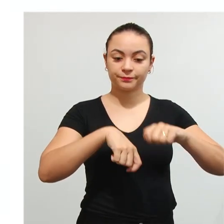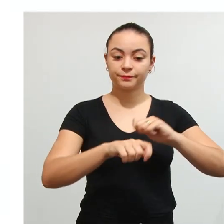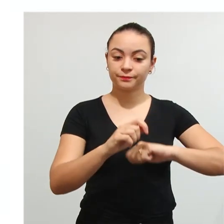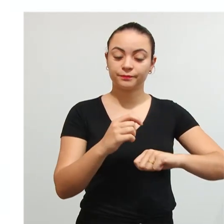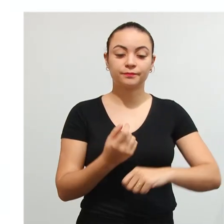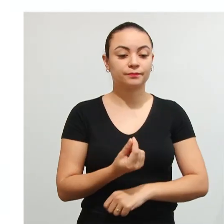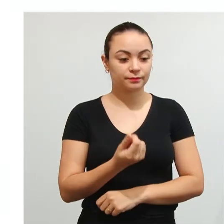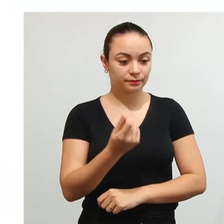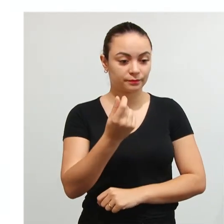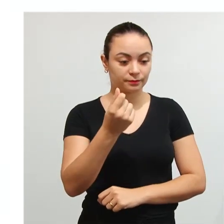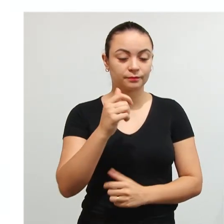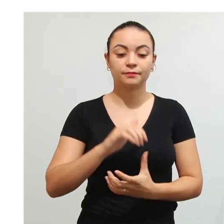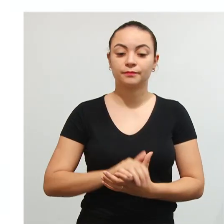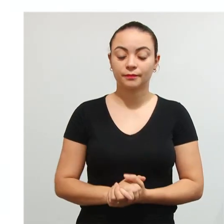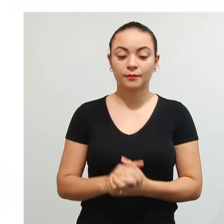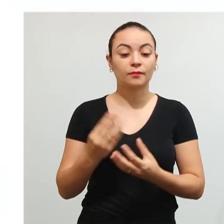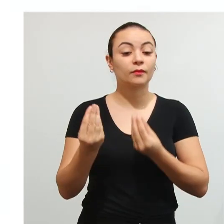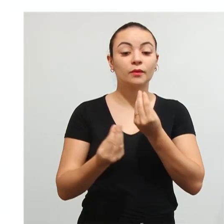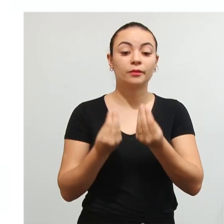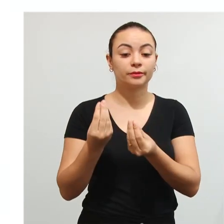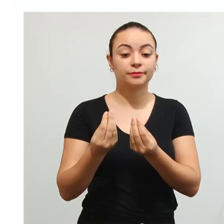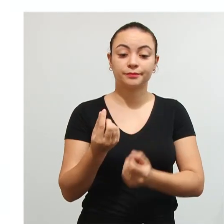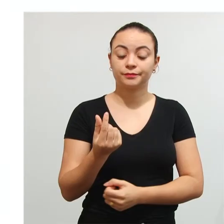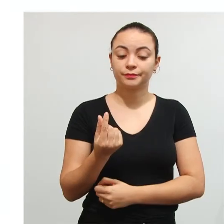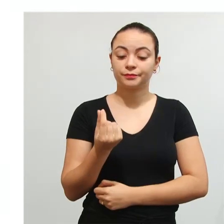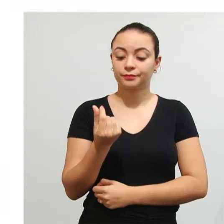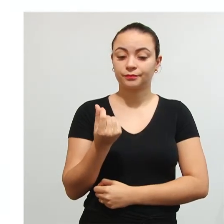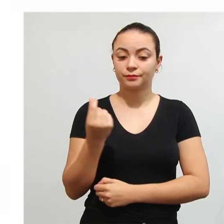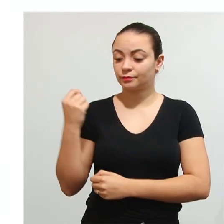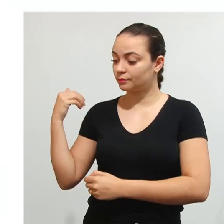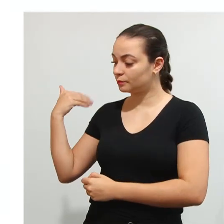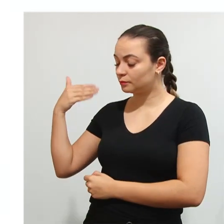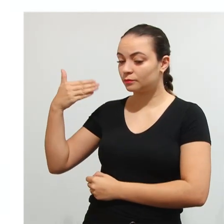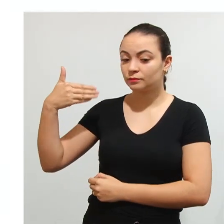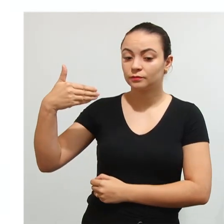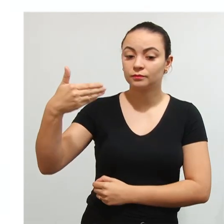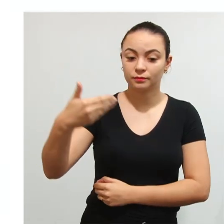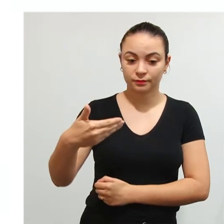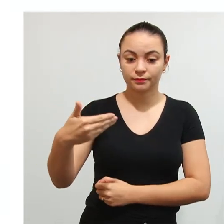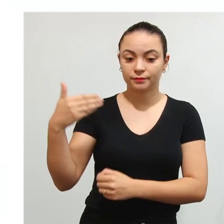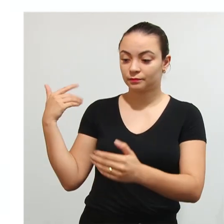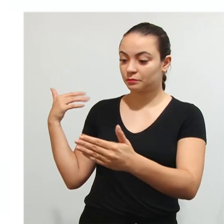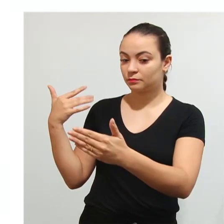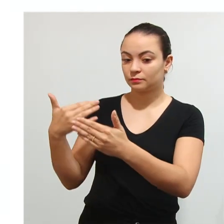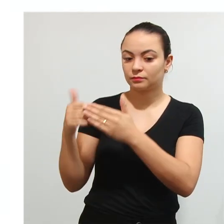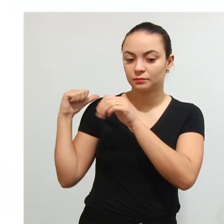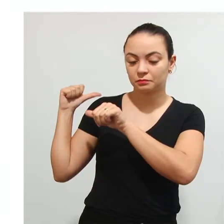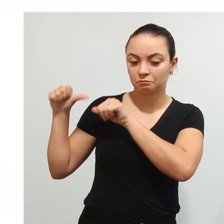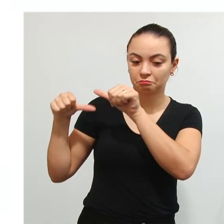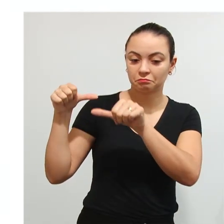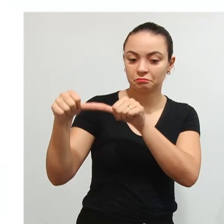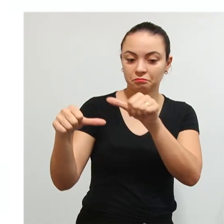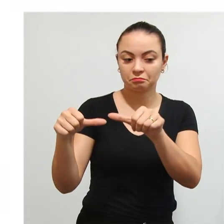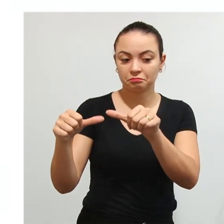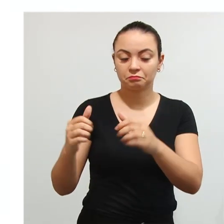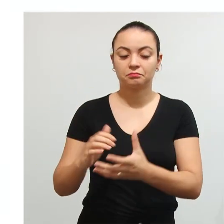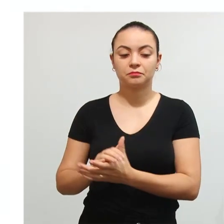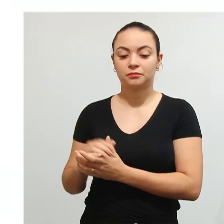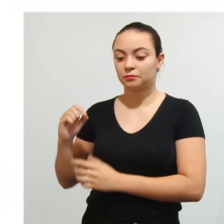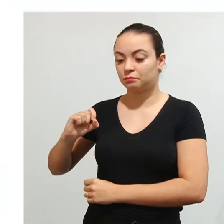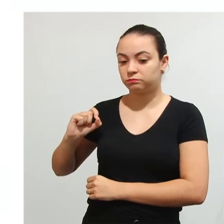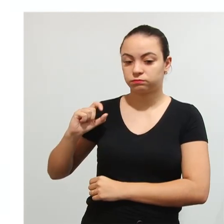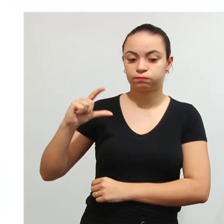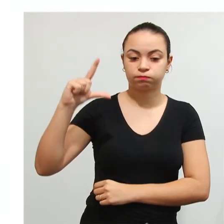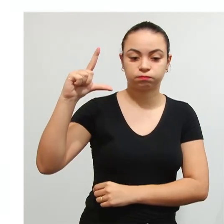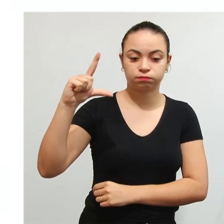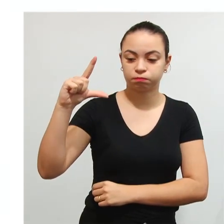do dinheiro no tempo, ou seja, o quanto o tempo impacta nesse valor do dinheiro, quanto vai custar o dinheiro,